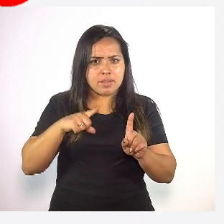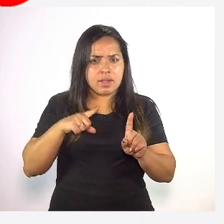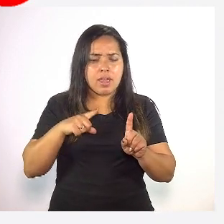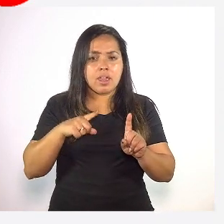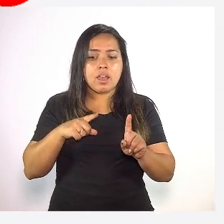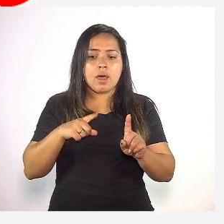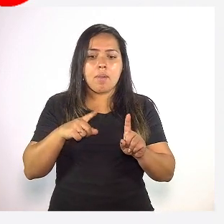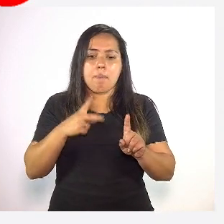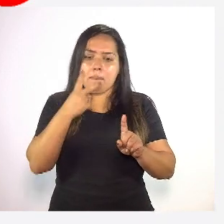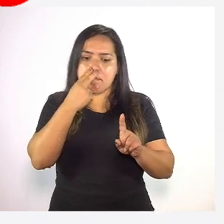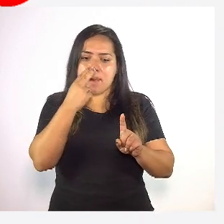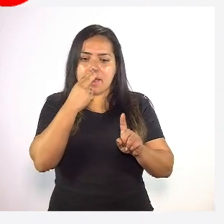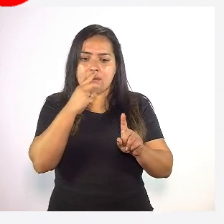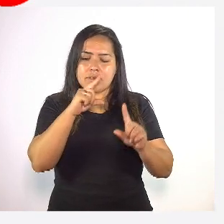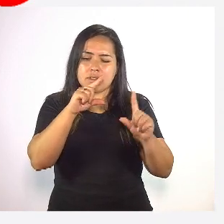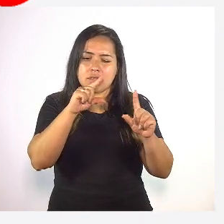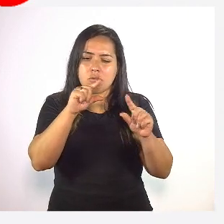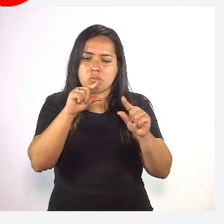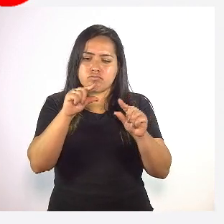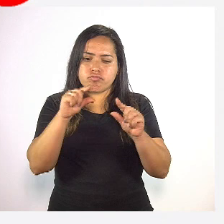uma deterioração até